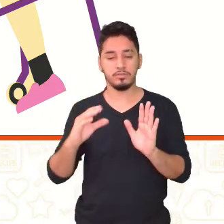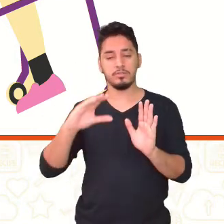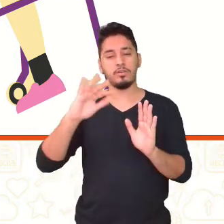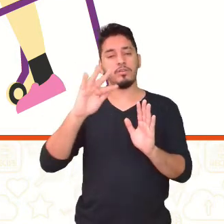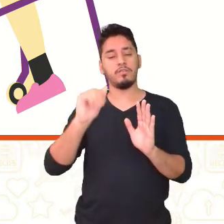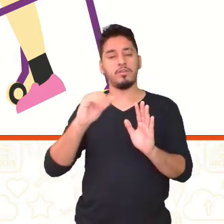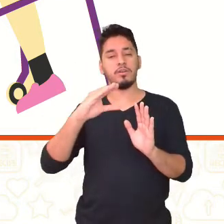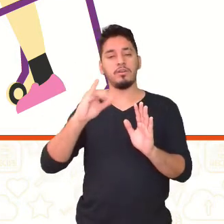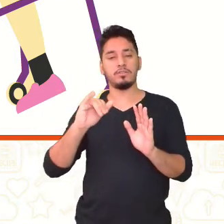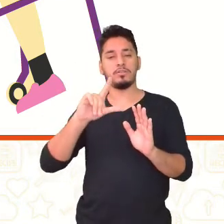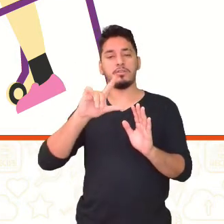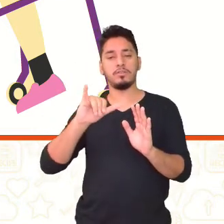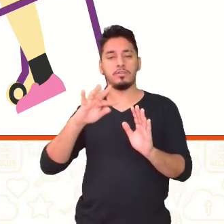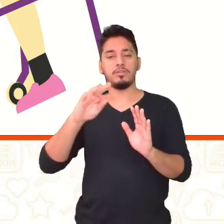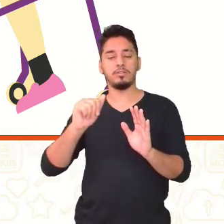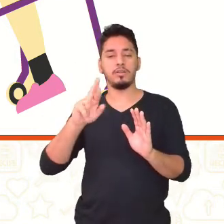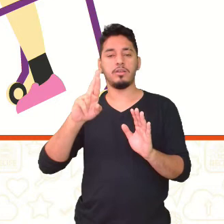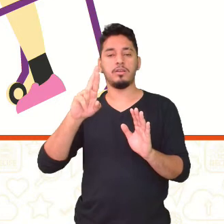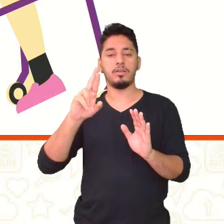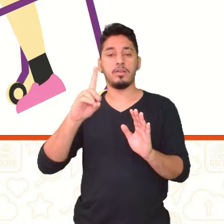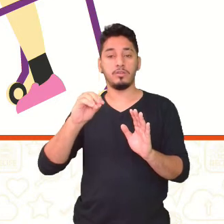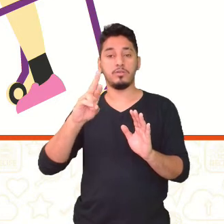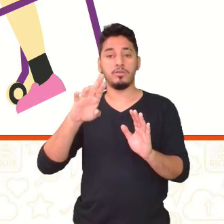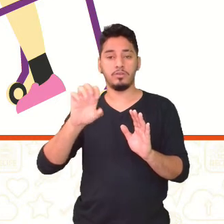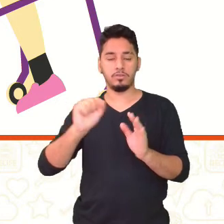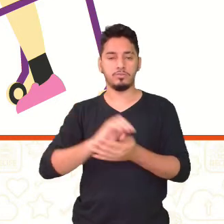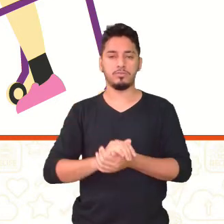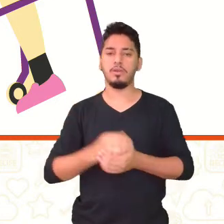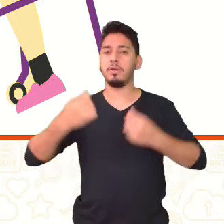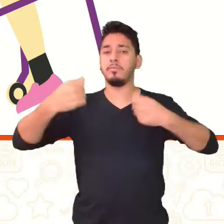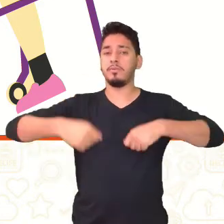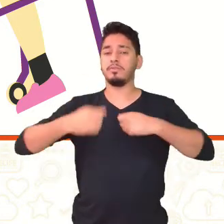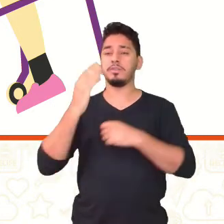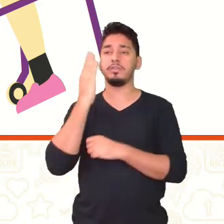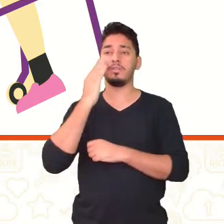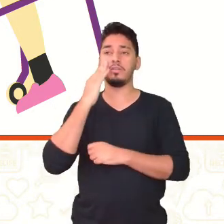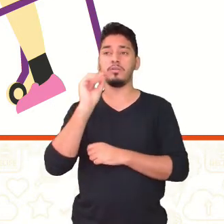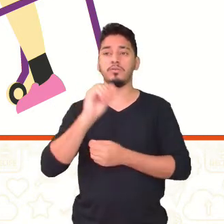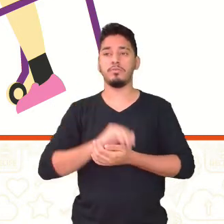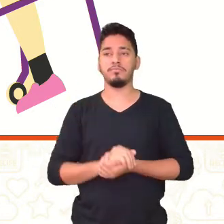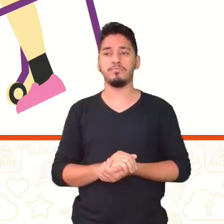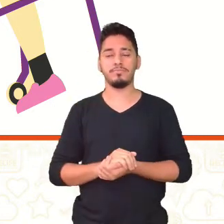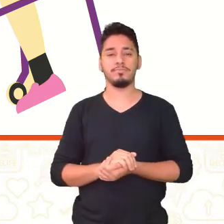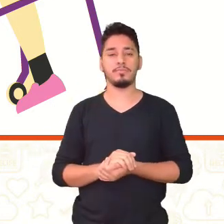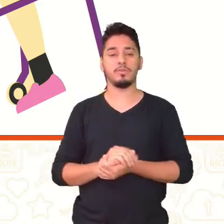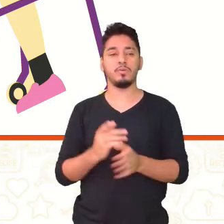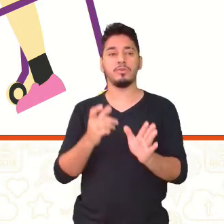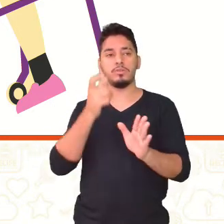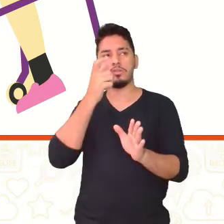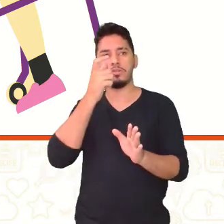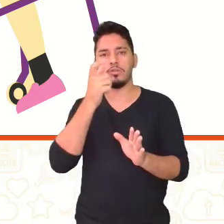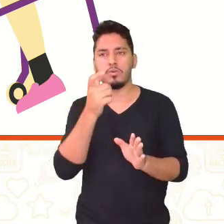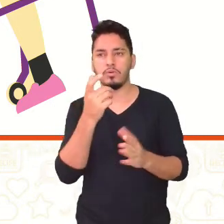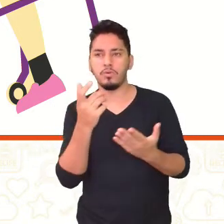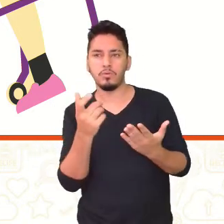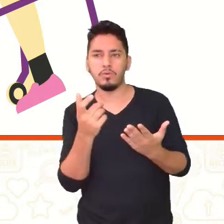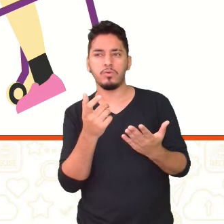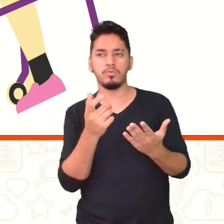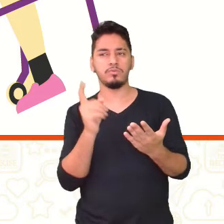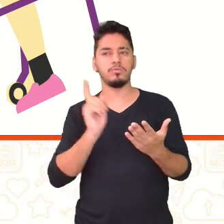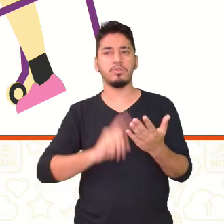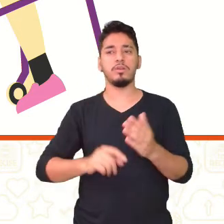dos interesses, que são as inclinações. A gente precisa considerar as inclinações desses estudantes, as predileções,